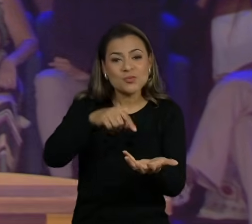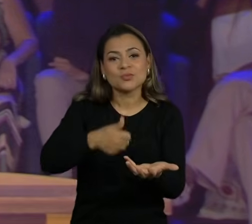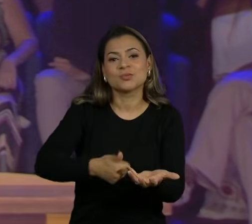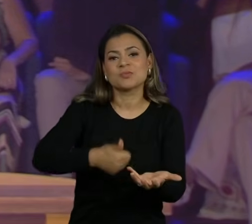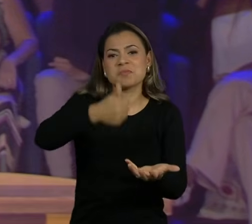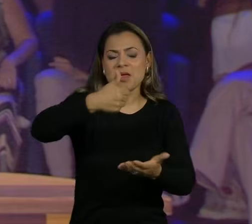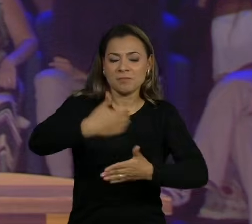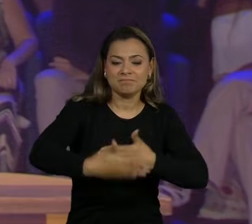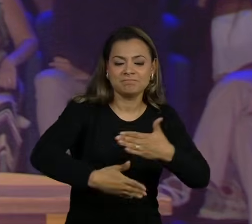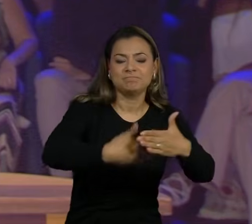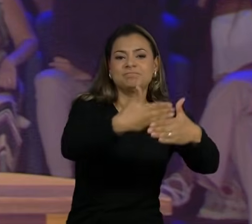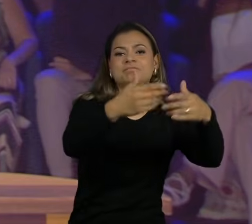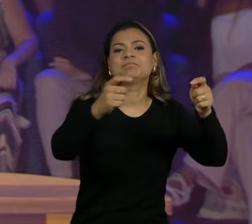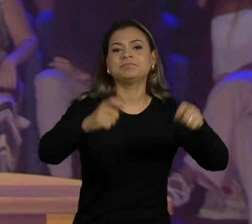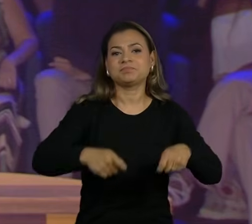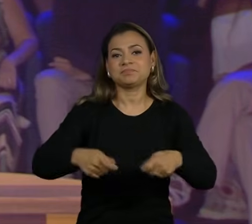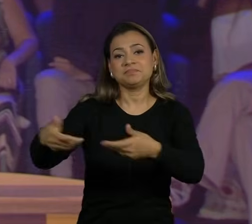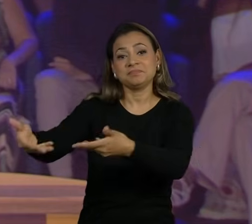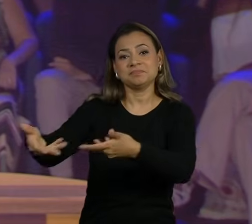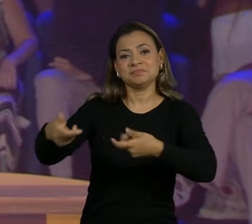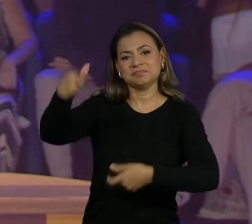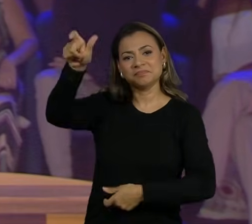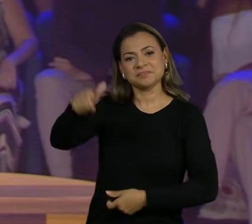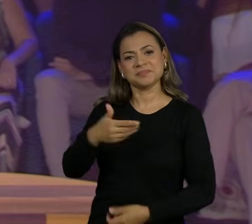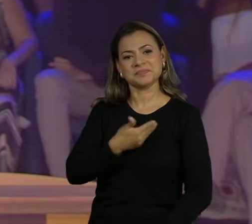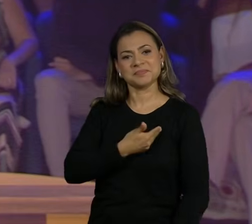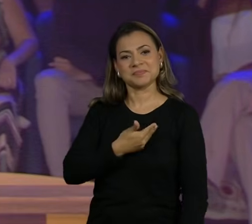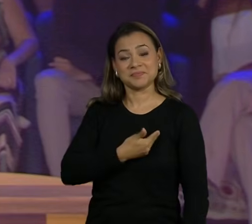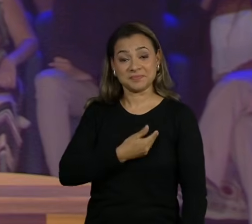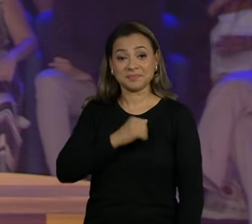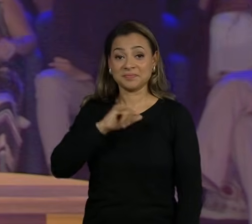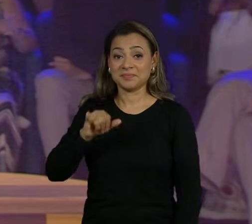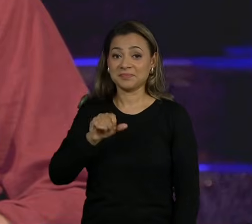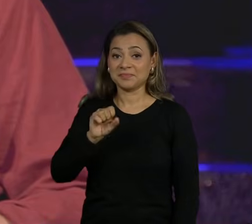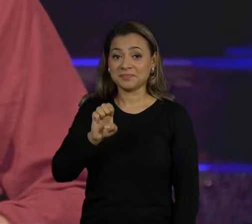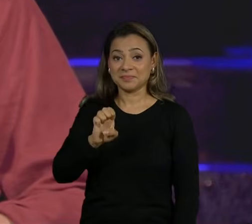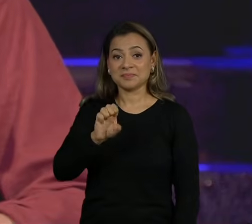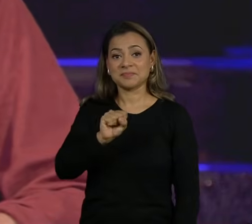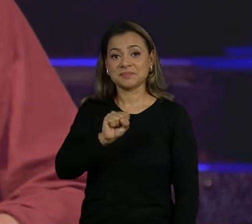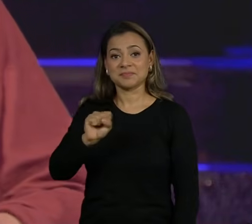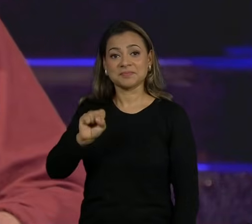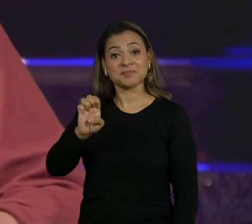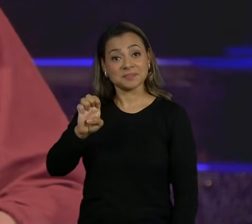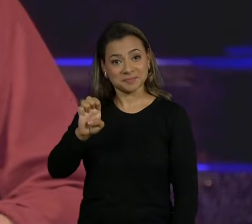melhor. Seja bem-vindo, querido amigo Gessé Souza.